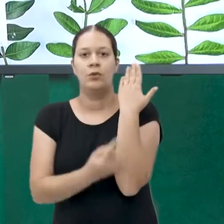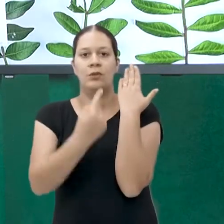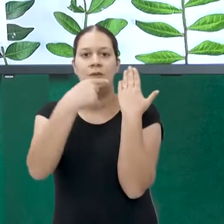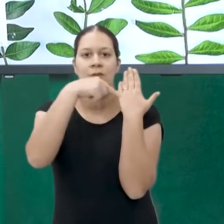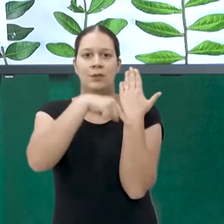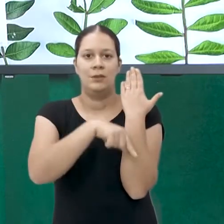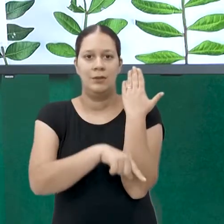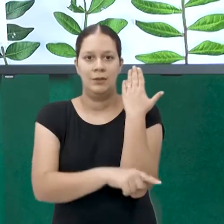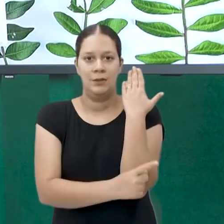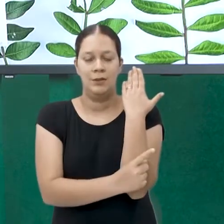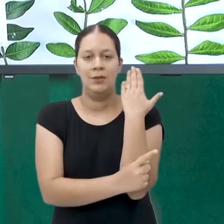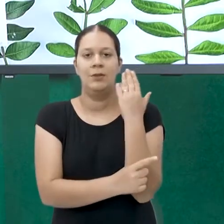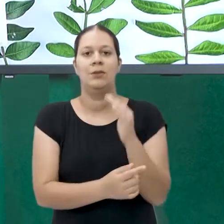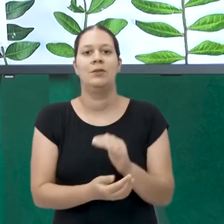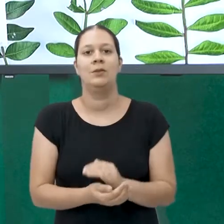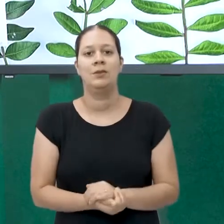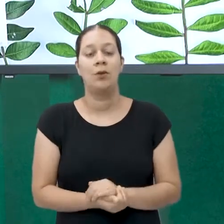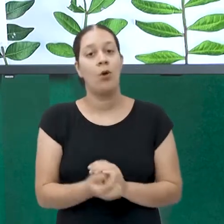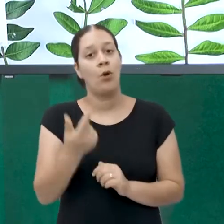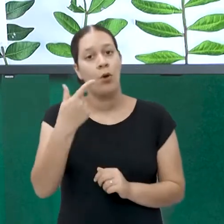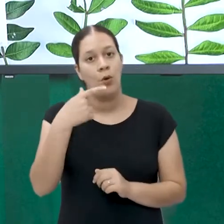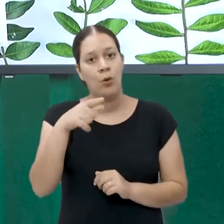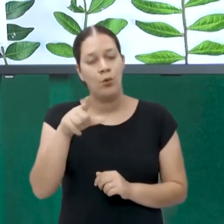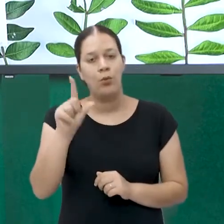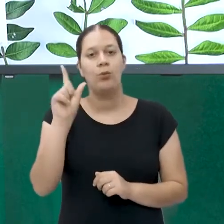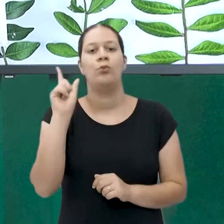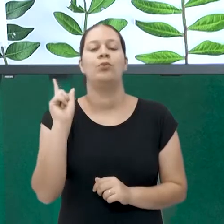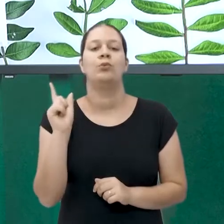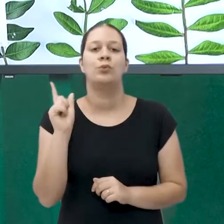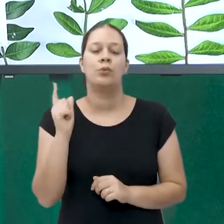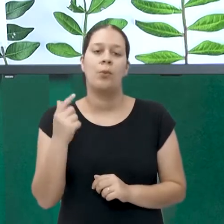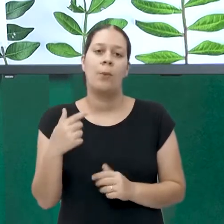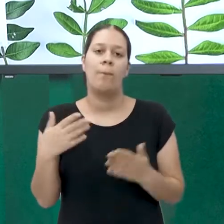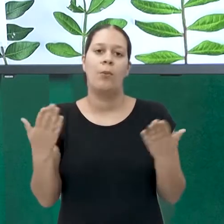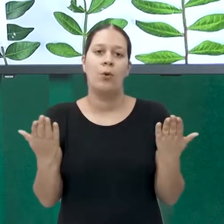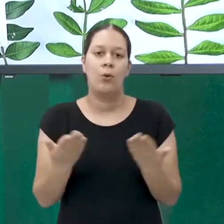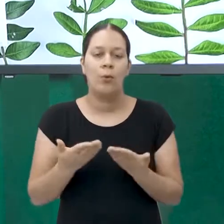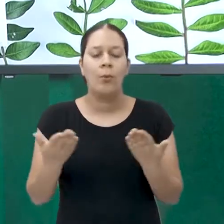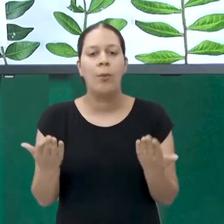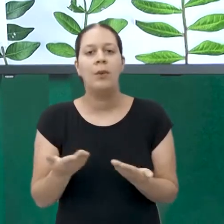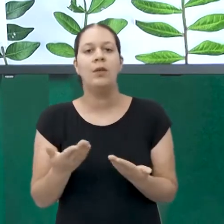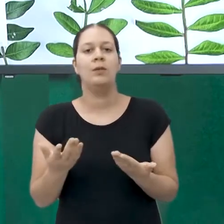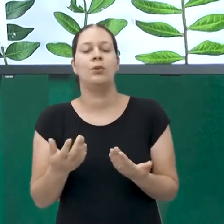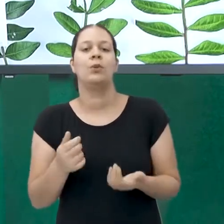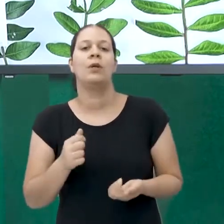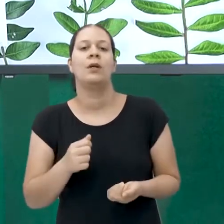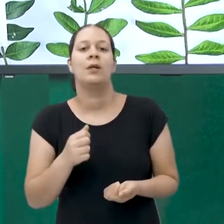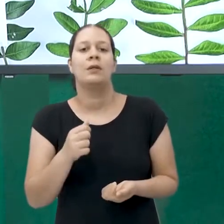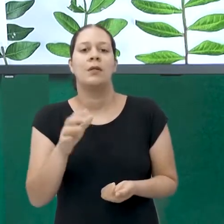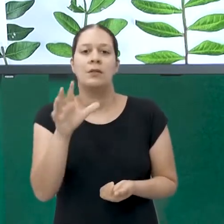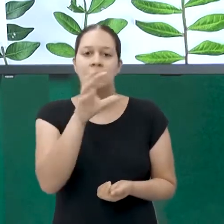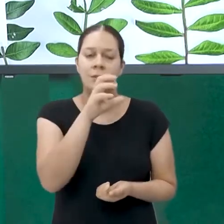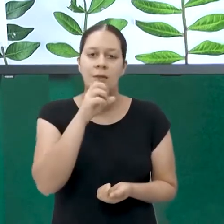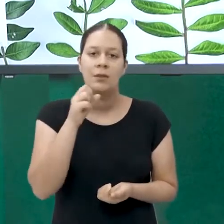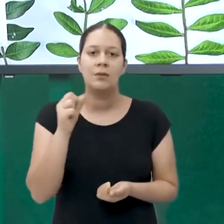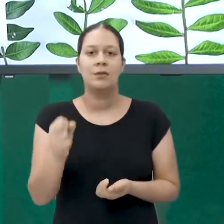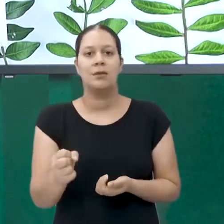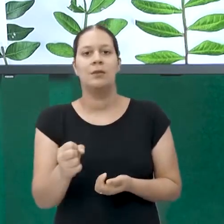fotossíntese. A gente falou em outro momento sobre respiração celular, sobre fermentação, e hoje a gente fala